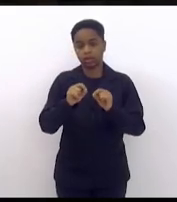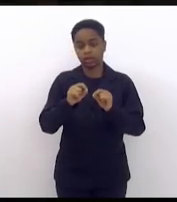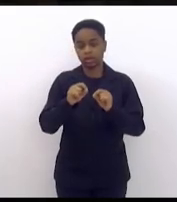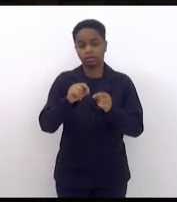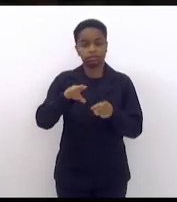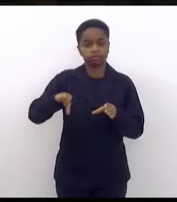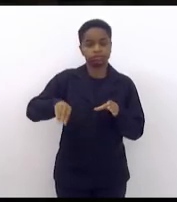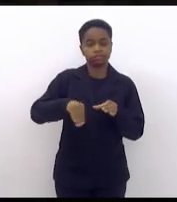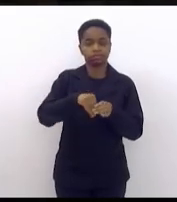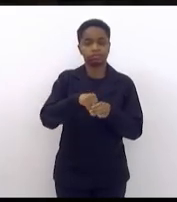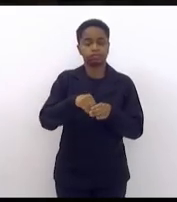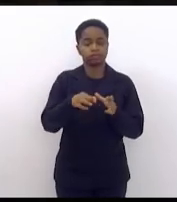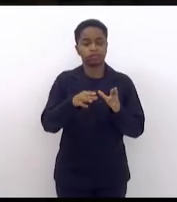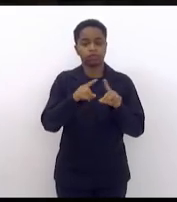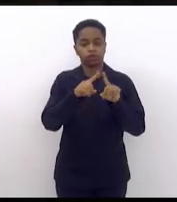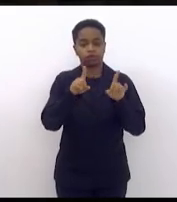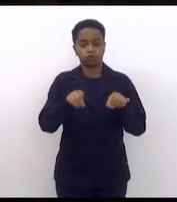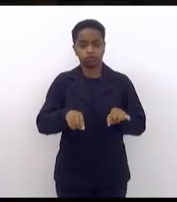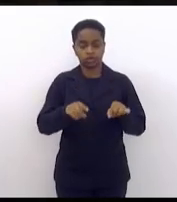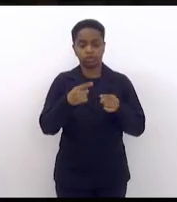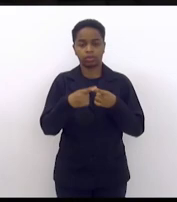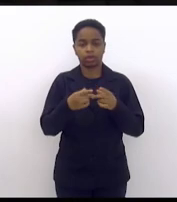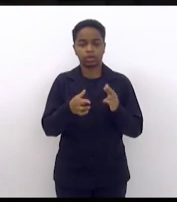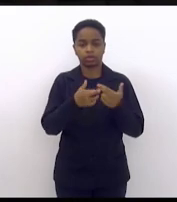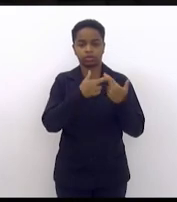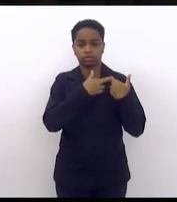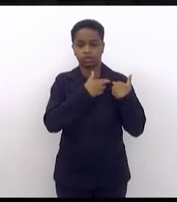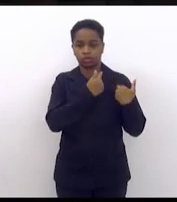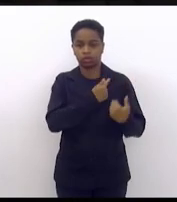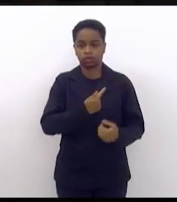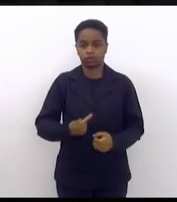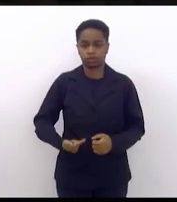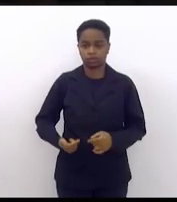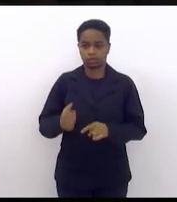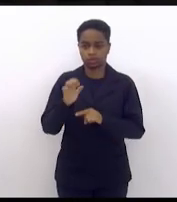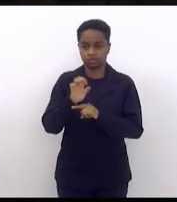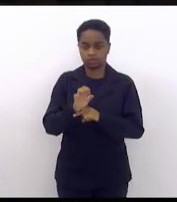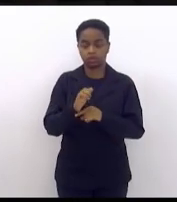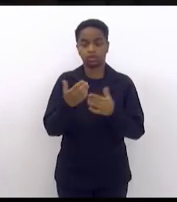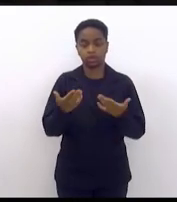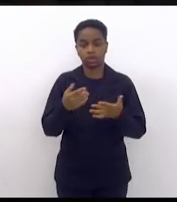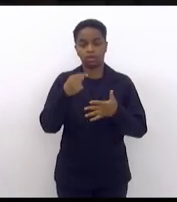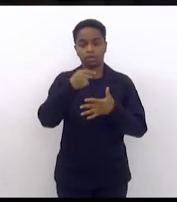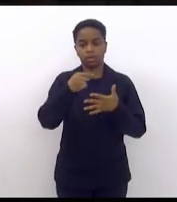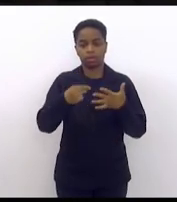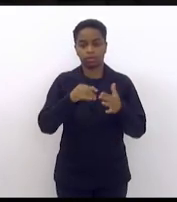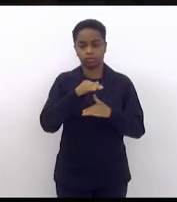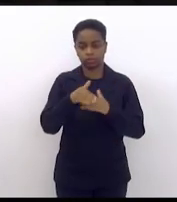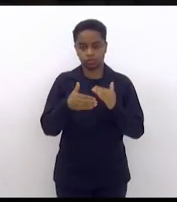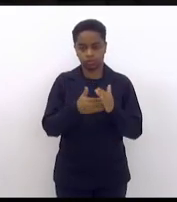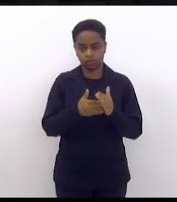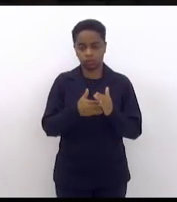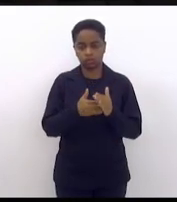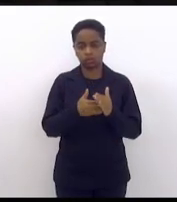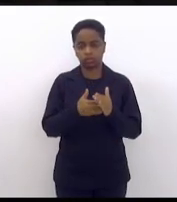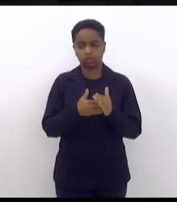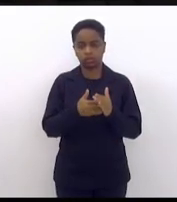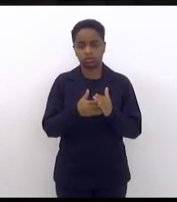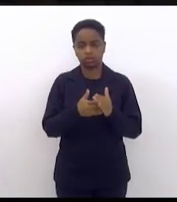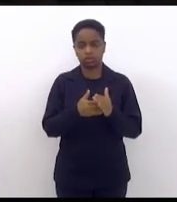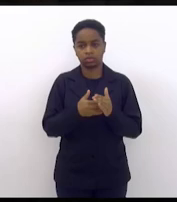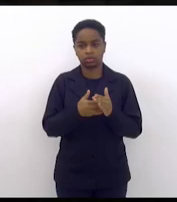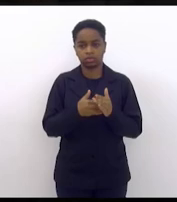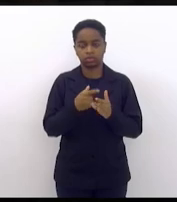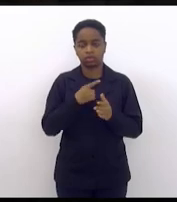pessoal, responsabilidade do governo estadual. Tudo isso coberto pelo